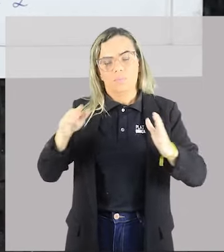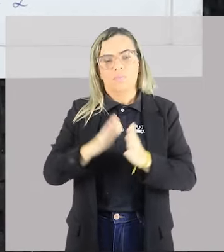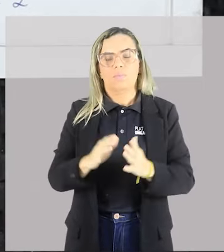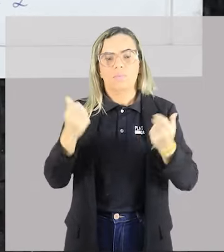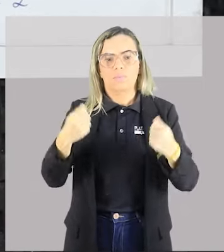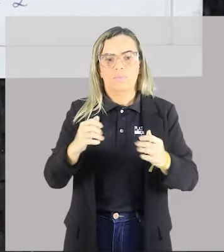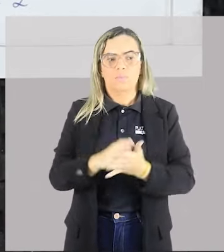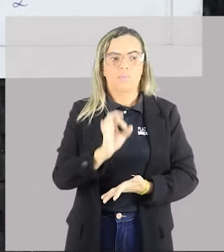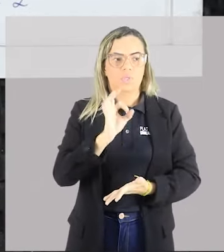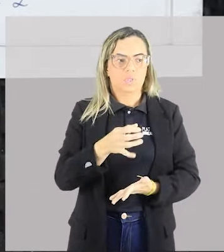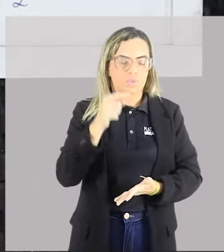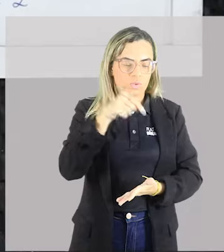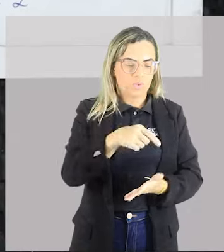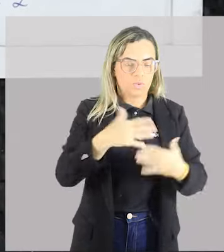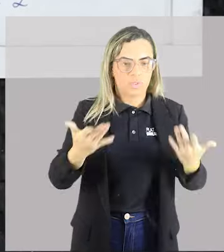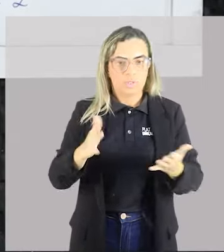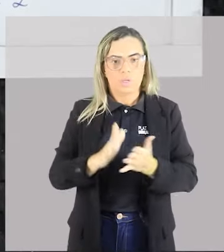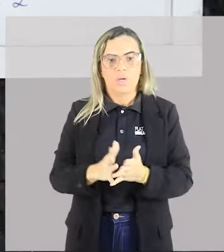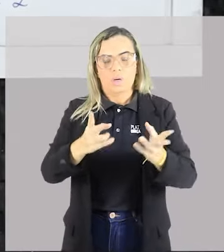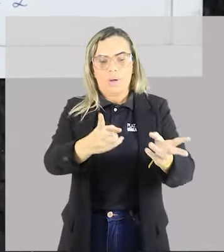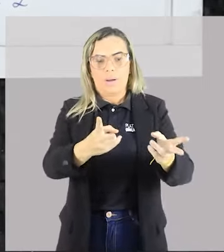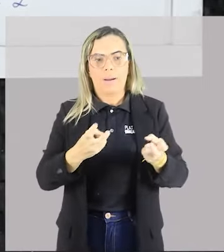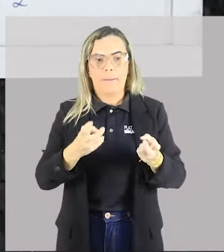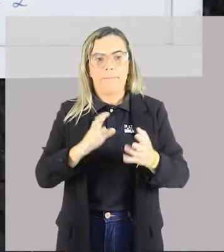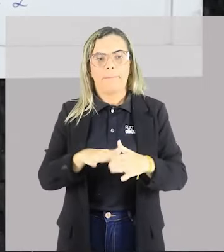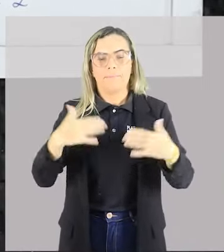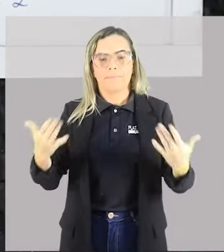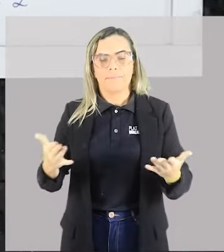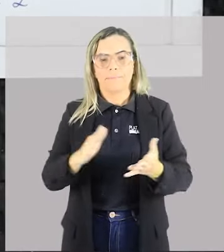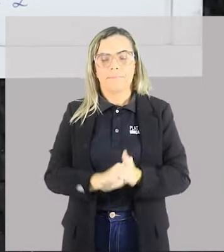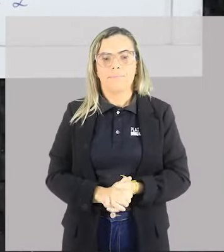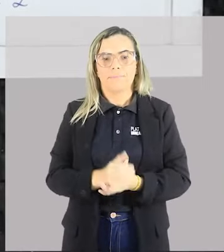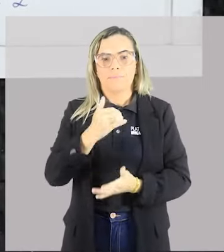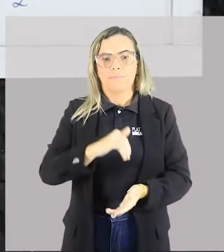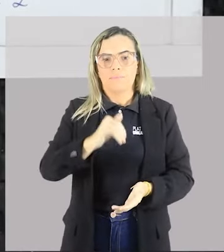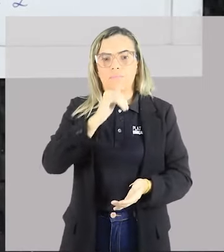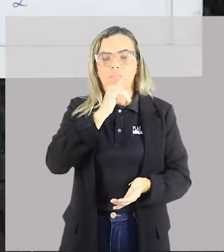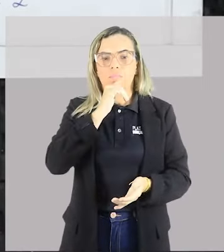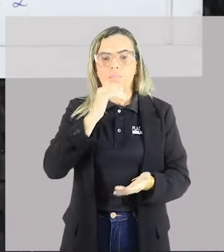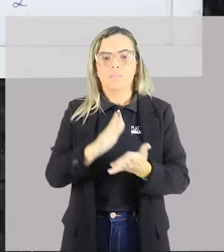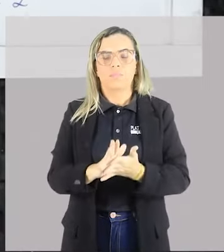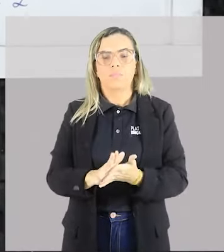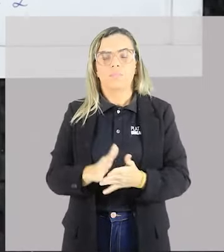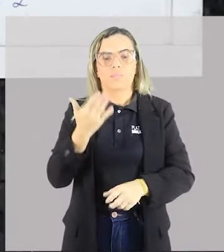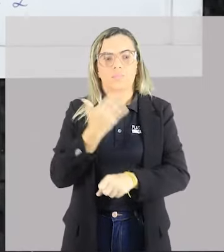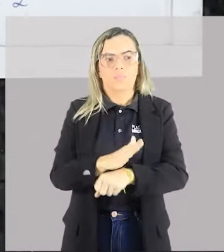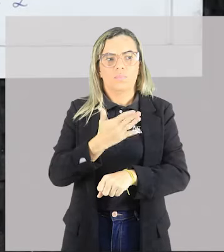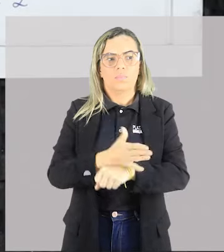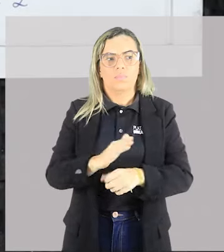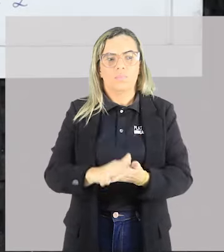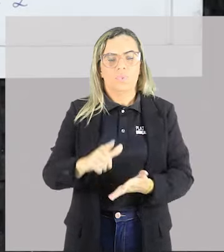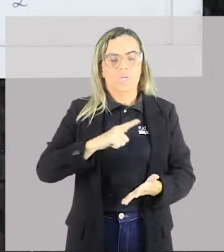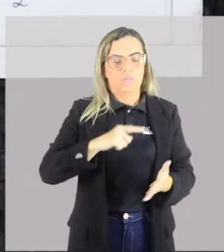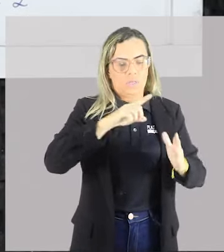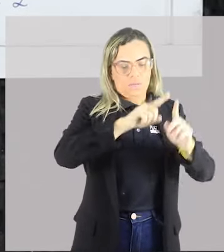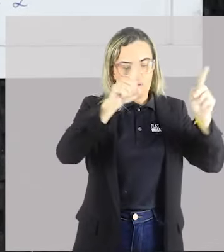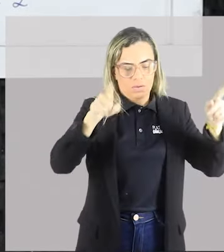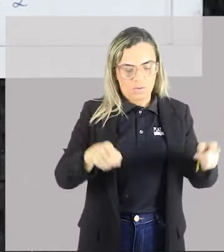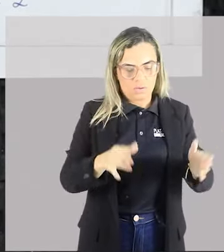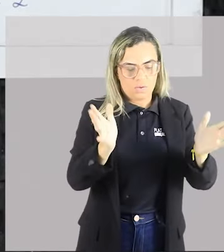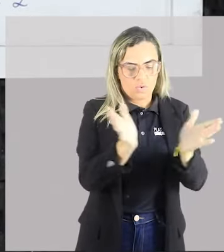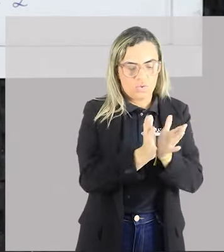perce gente que a ideia da função é essa tá e você pegar o exemplo prático você tem aqui os pães aqui os